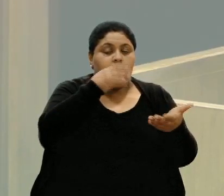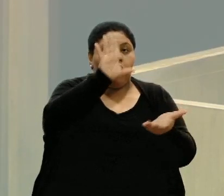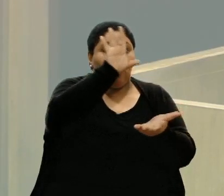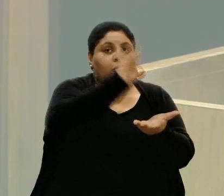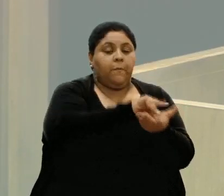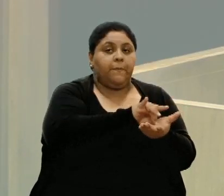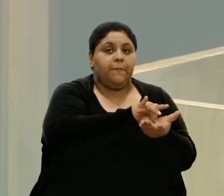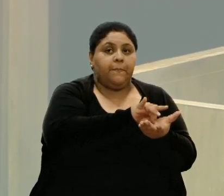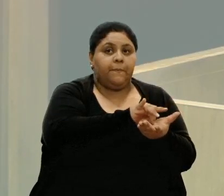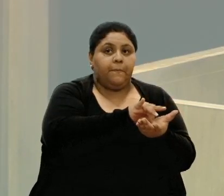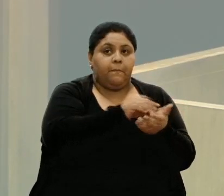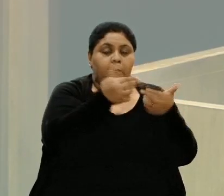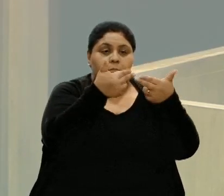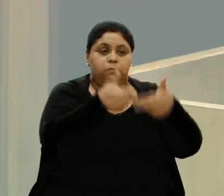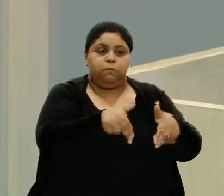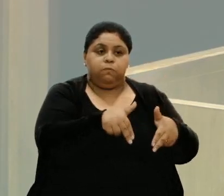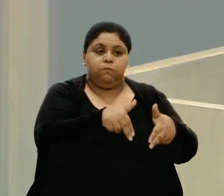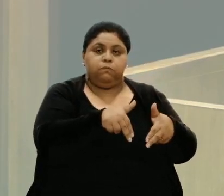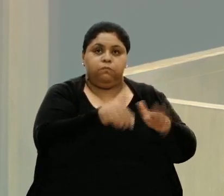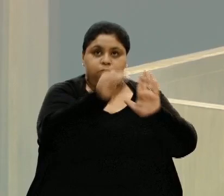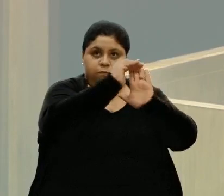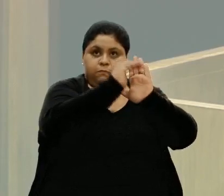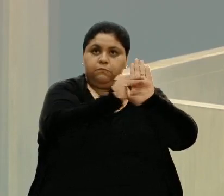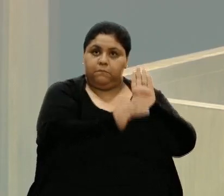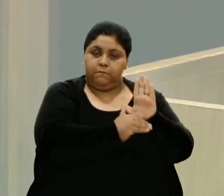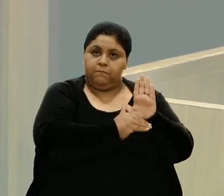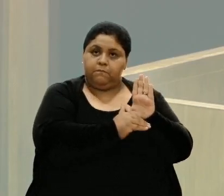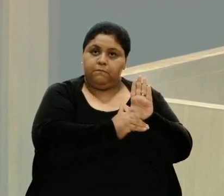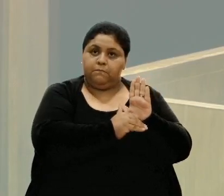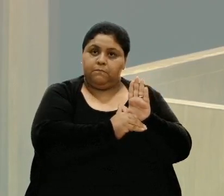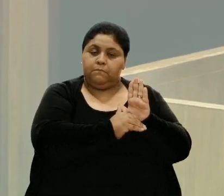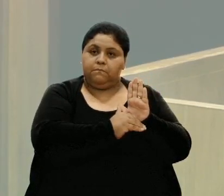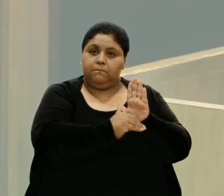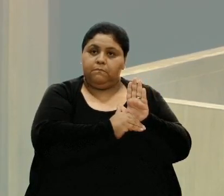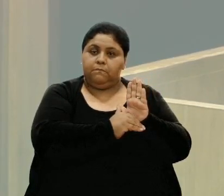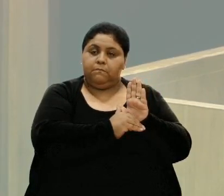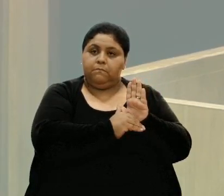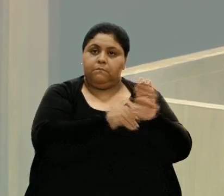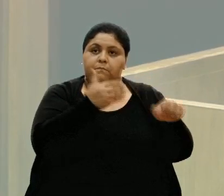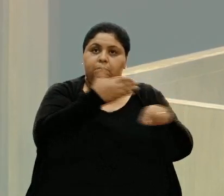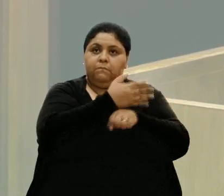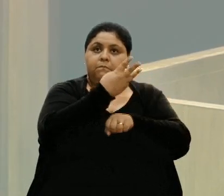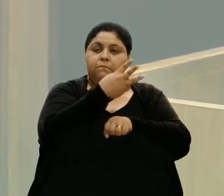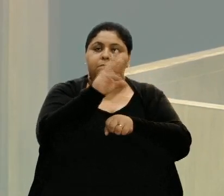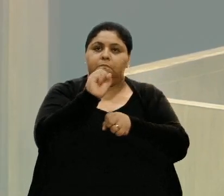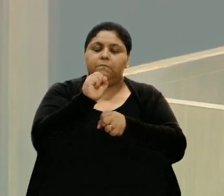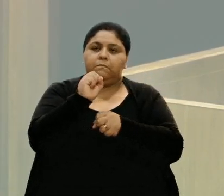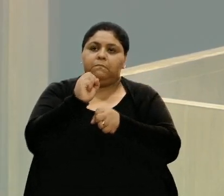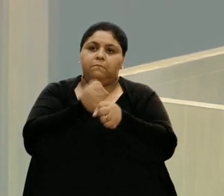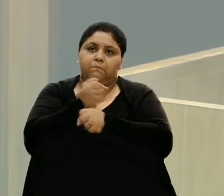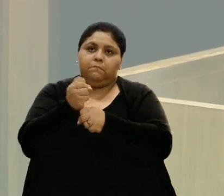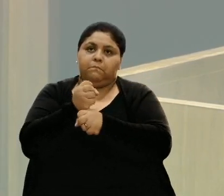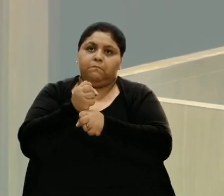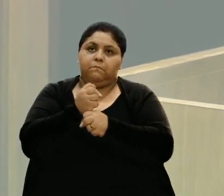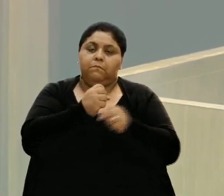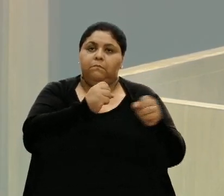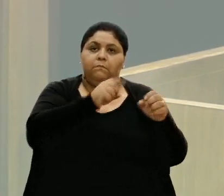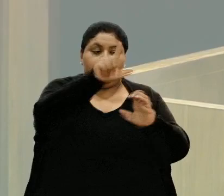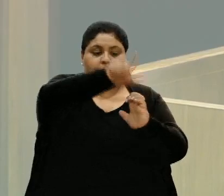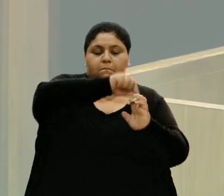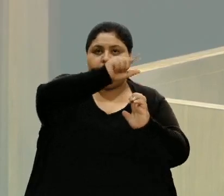oficialmente lançar essa rota. Composto por 30 empreendimentos